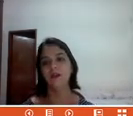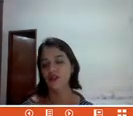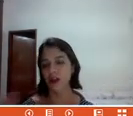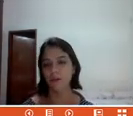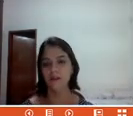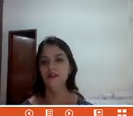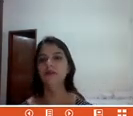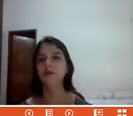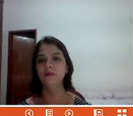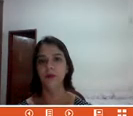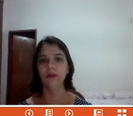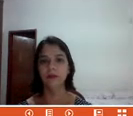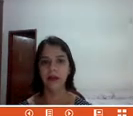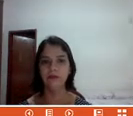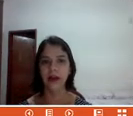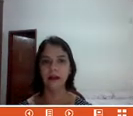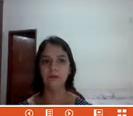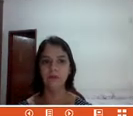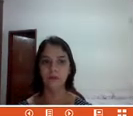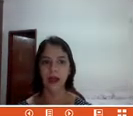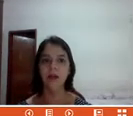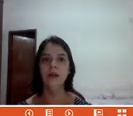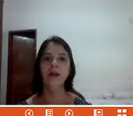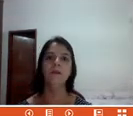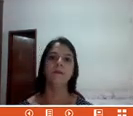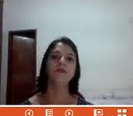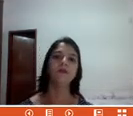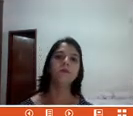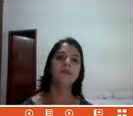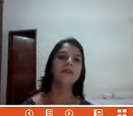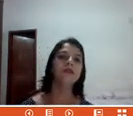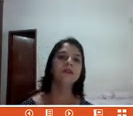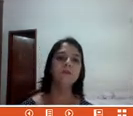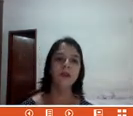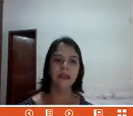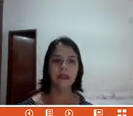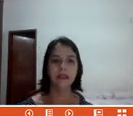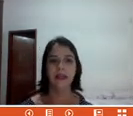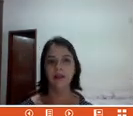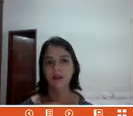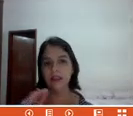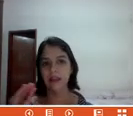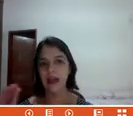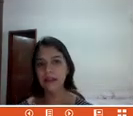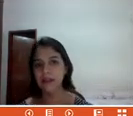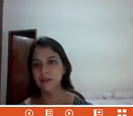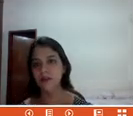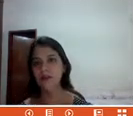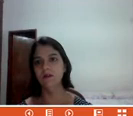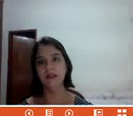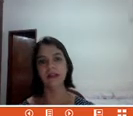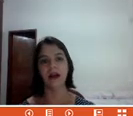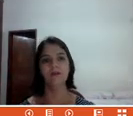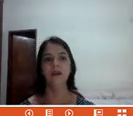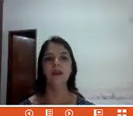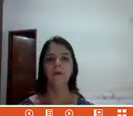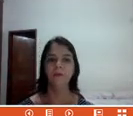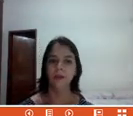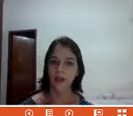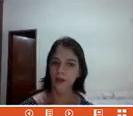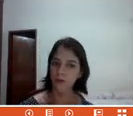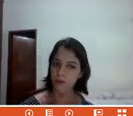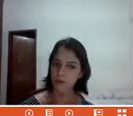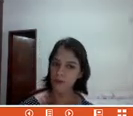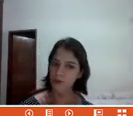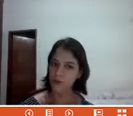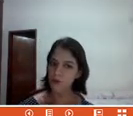afetar, logicamente, o desenvolvimento da fala, tá? Então, são observações importantes. A língua de sinais ela não é universal.